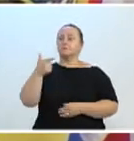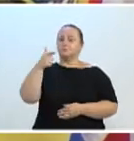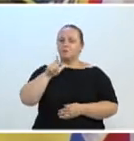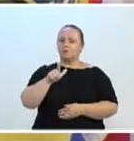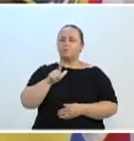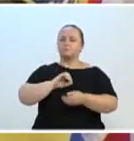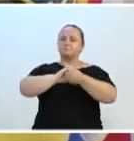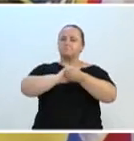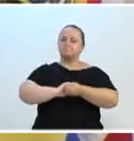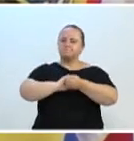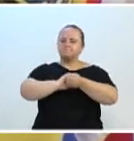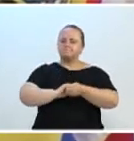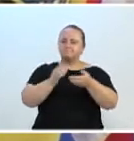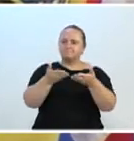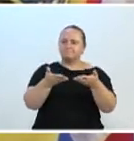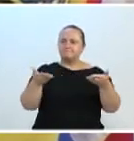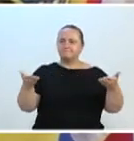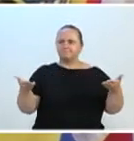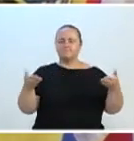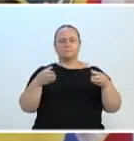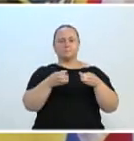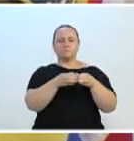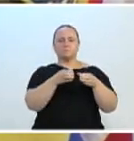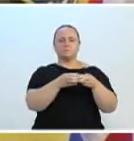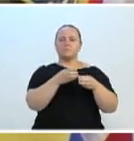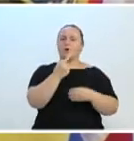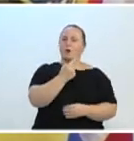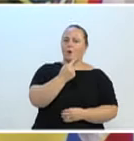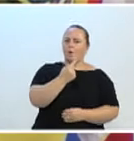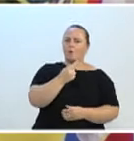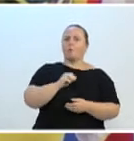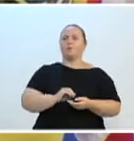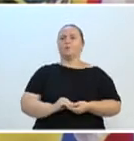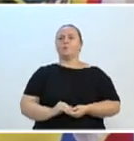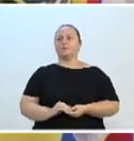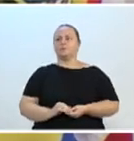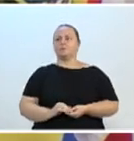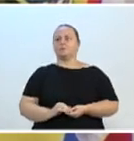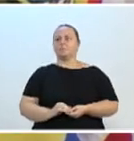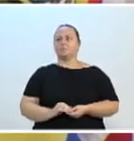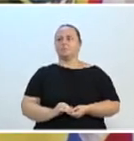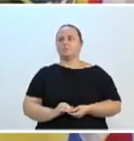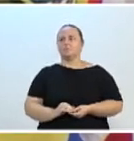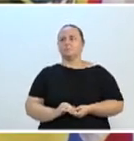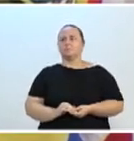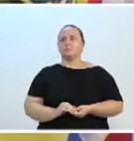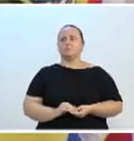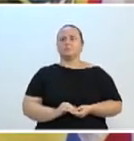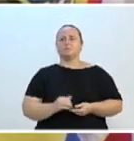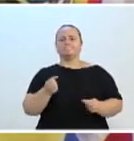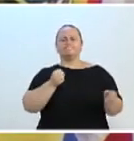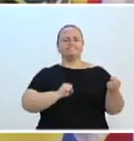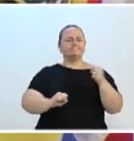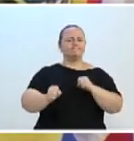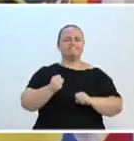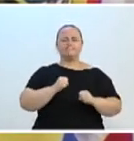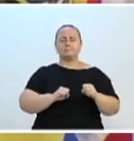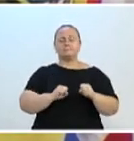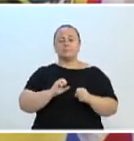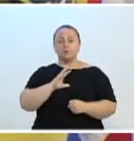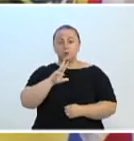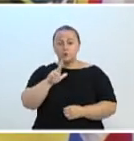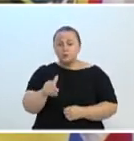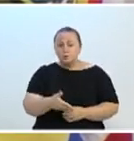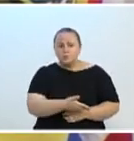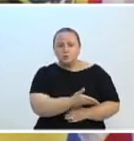cumprimentar os colegas integrantes da Chapa 1, dizer que o anseio aqui de todos, sem dúvida nenhuma,